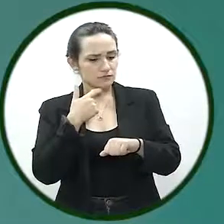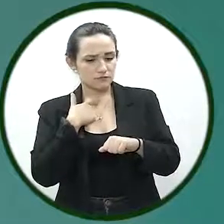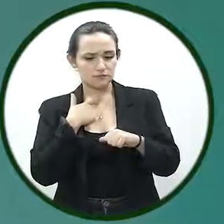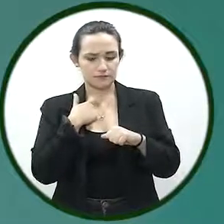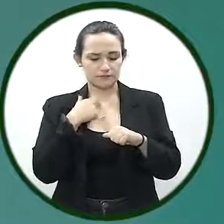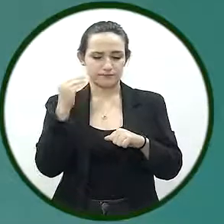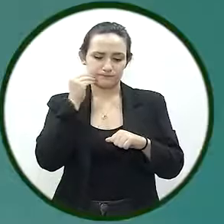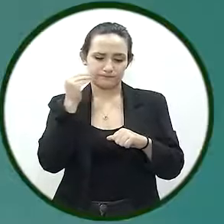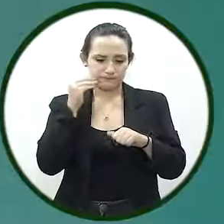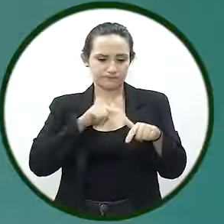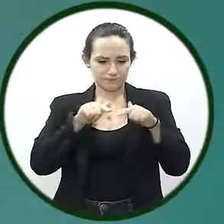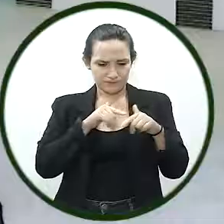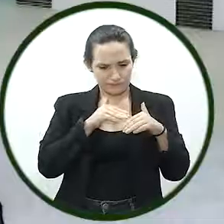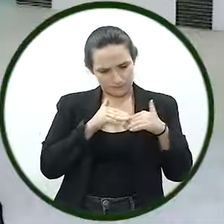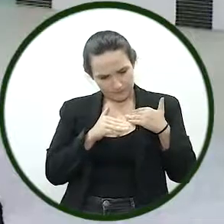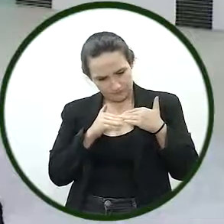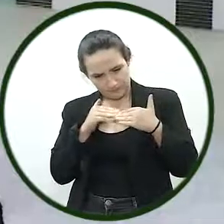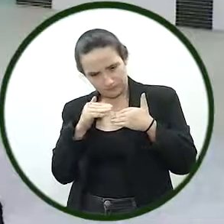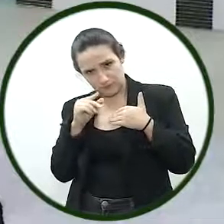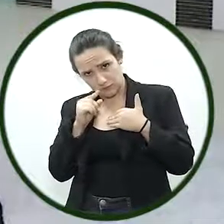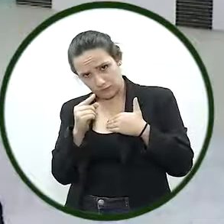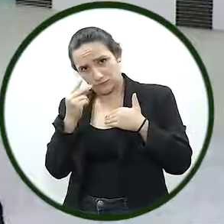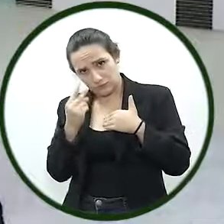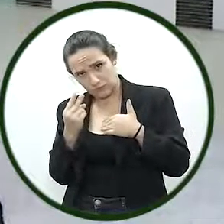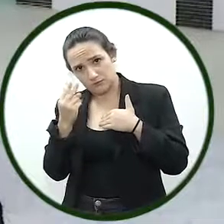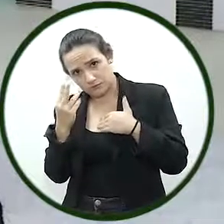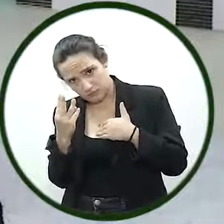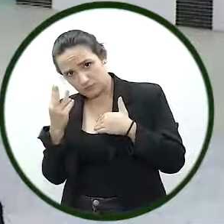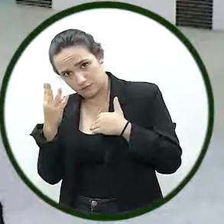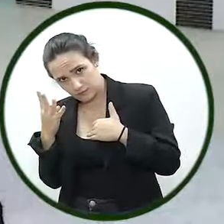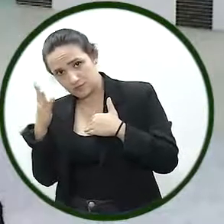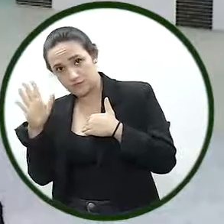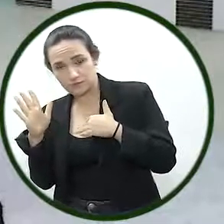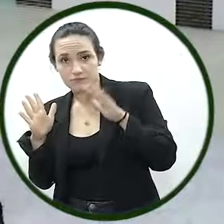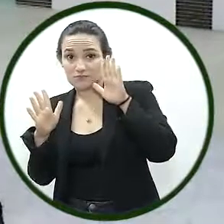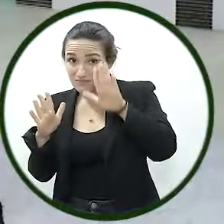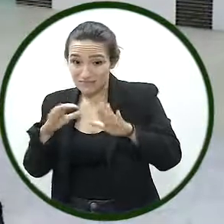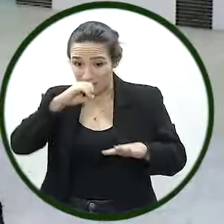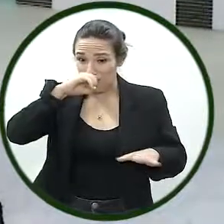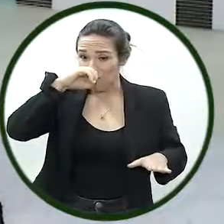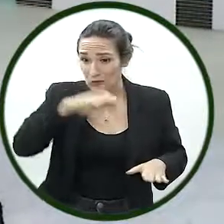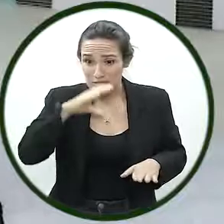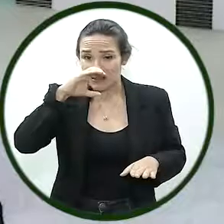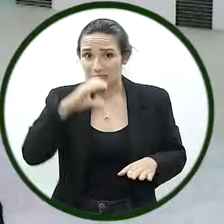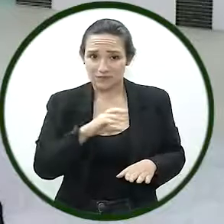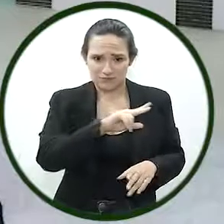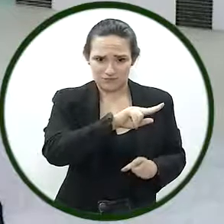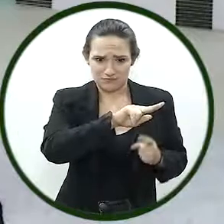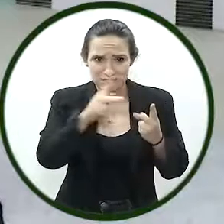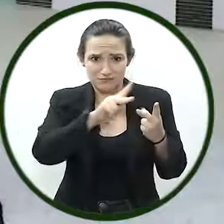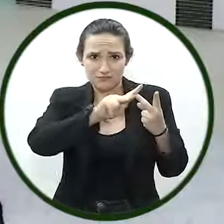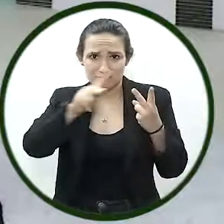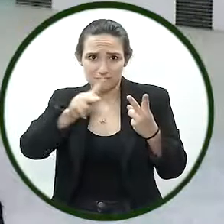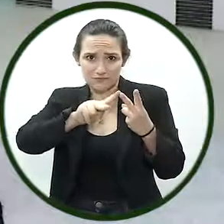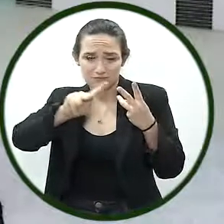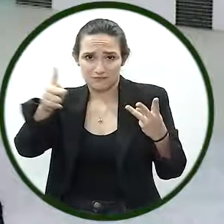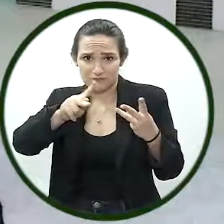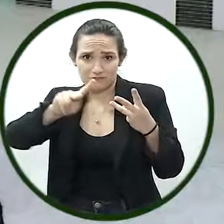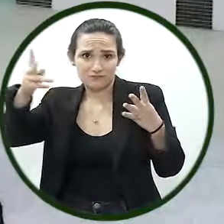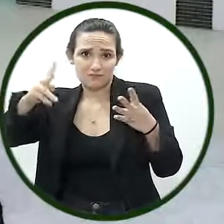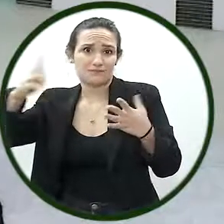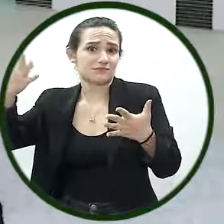progressão aritmética, a criminalidade crescia em progressão geométrica. Então, era uma batalha todo